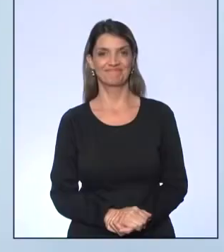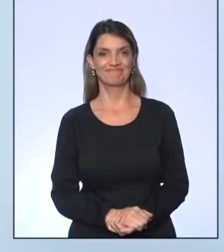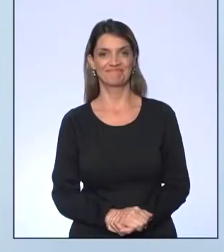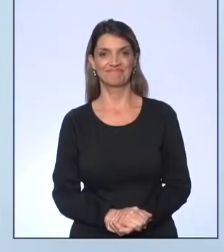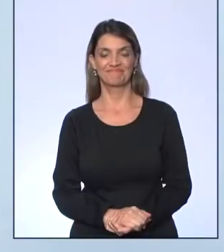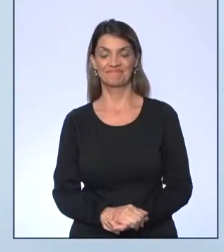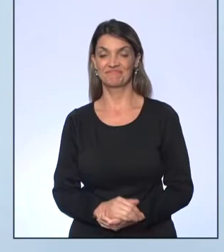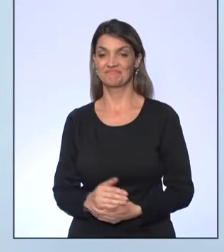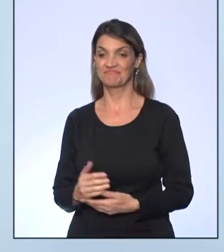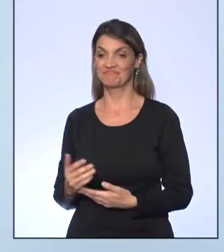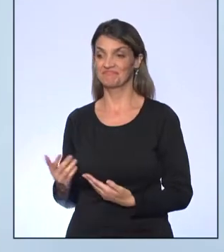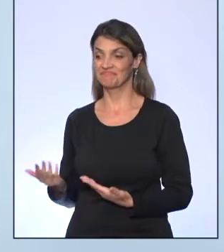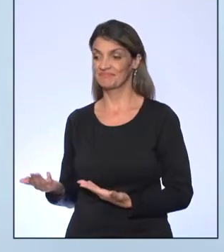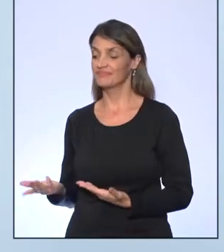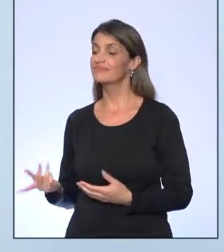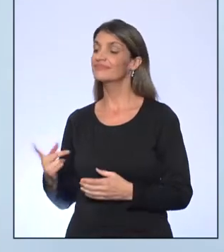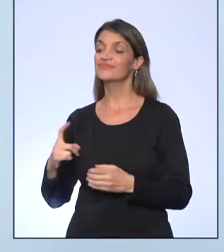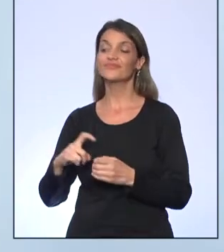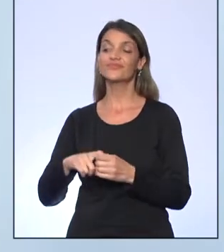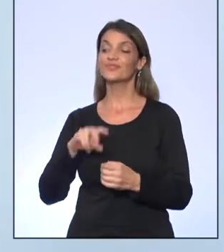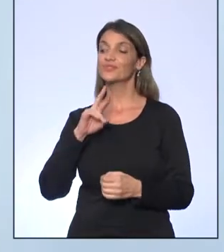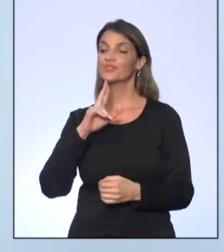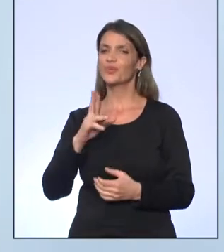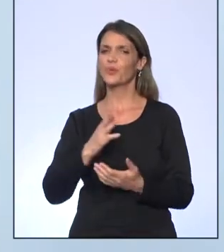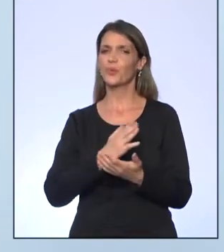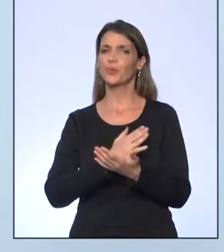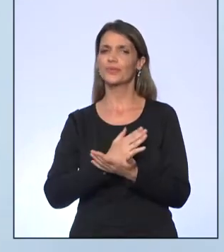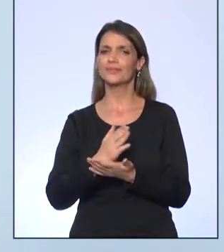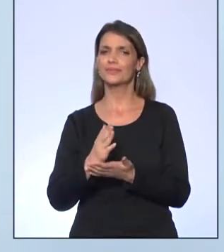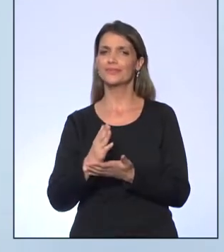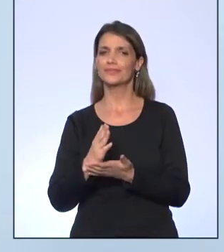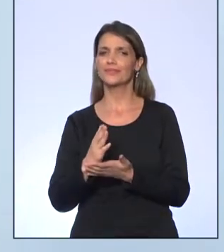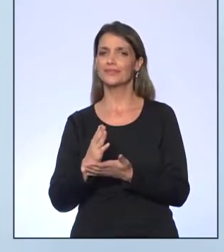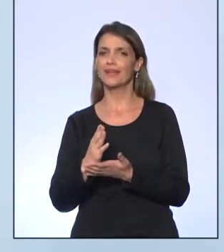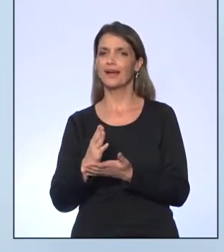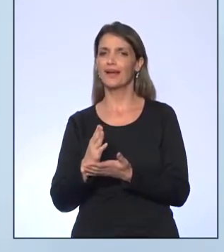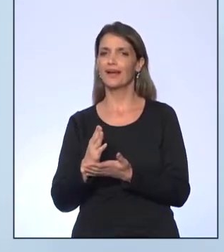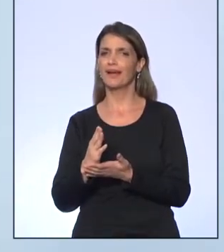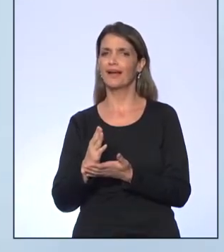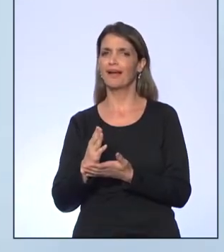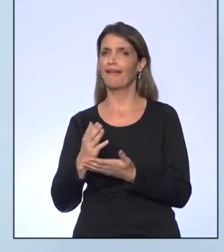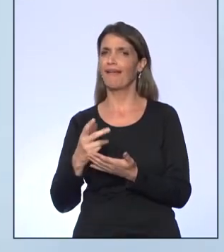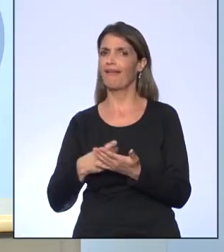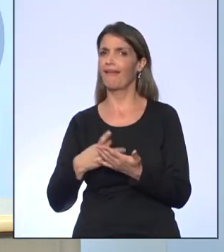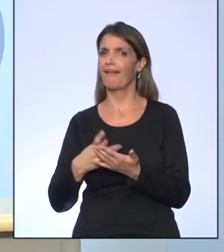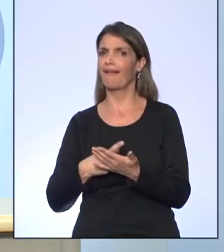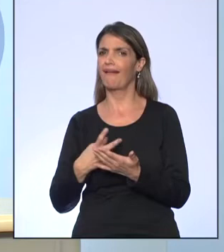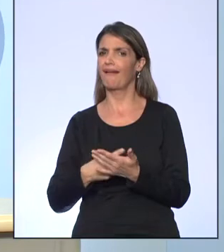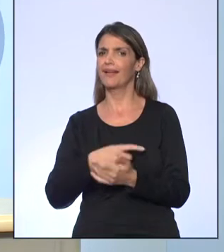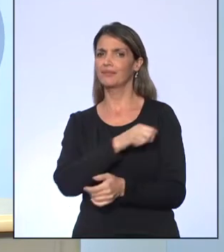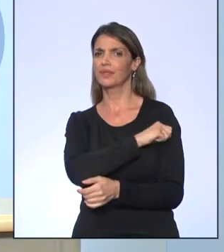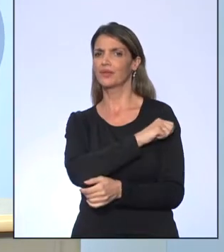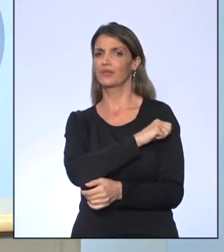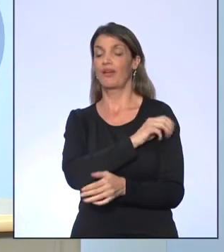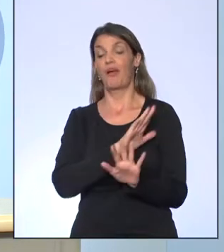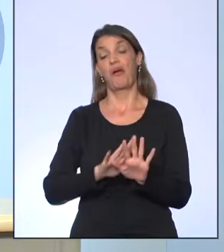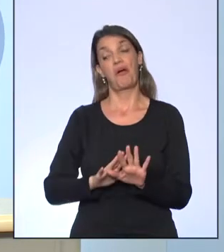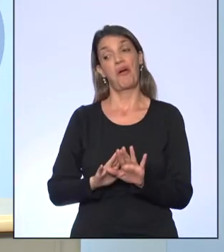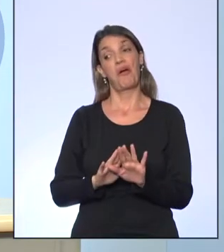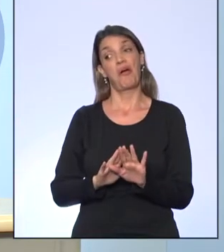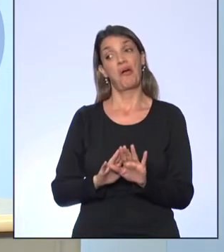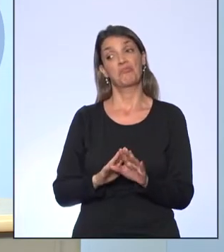Simone, para voltar então para responder, vamos começar pela menos indicada aí pelos estudantes? E houve empate nas